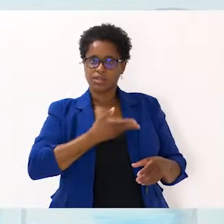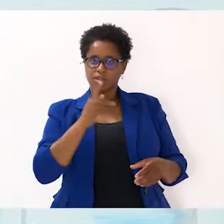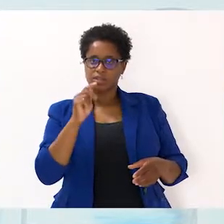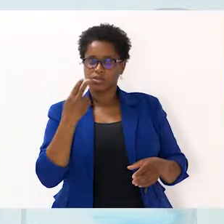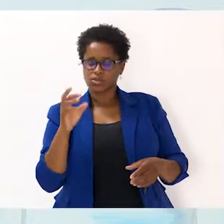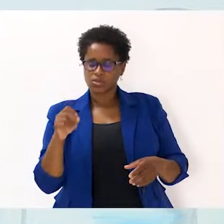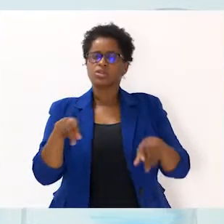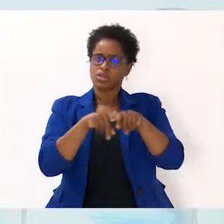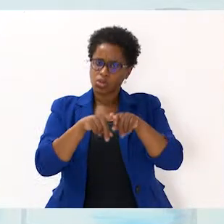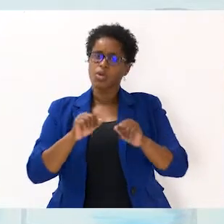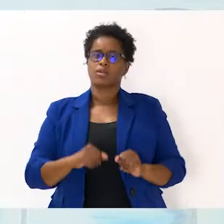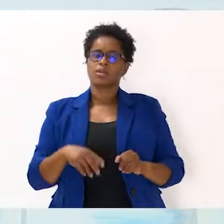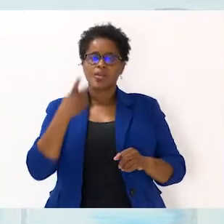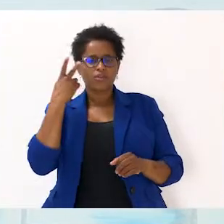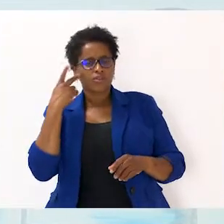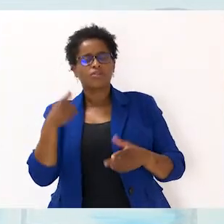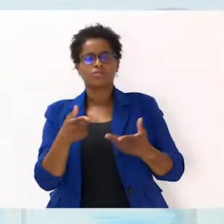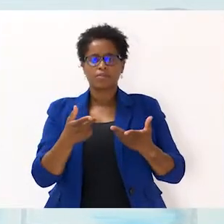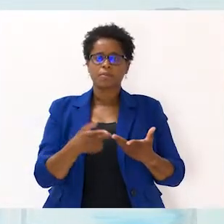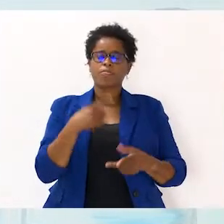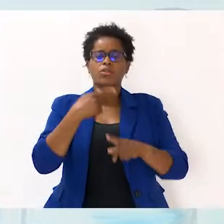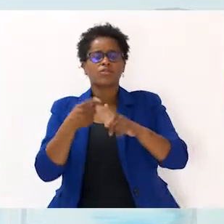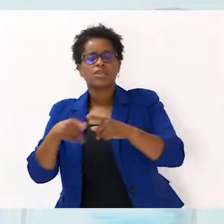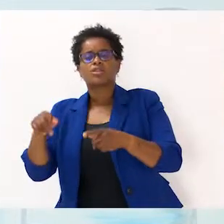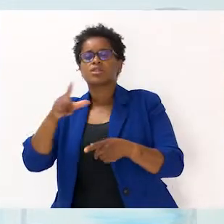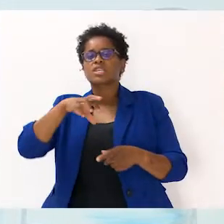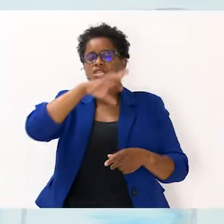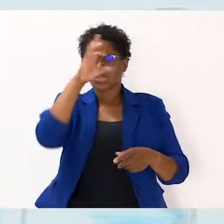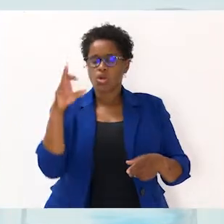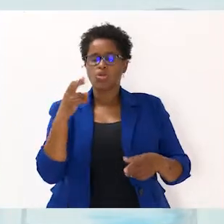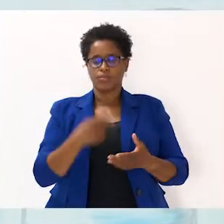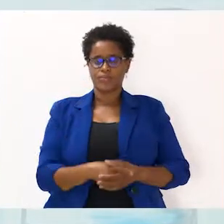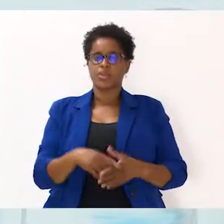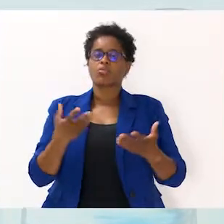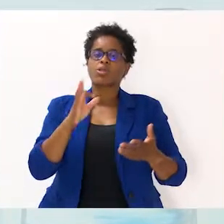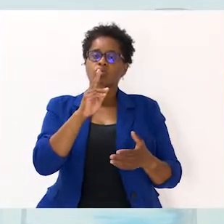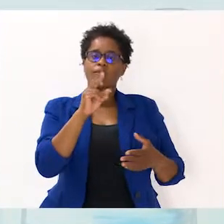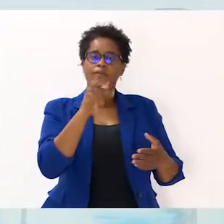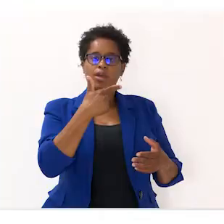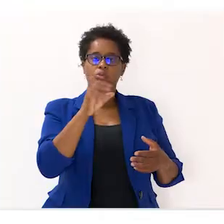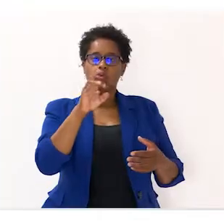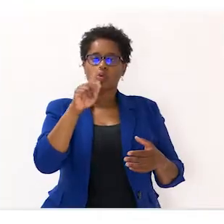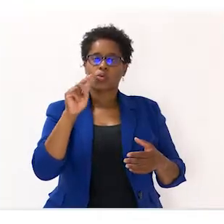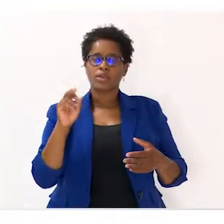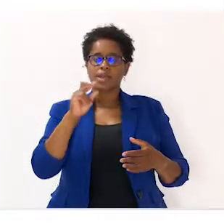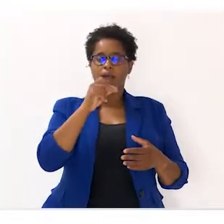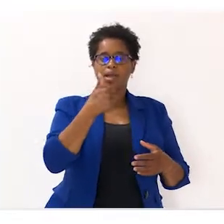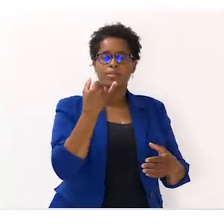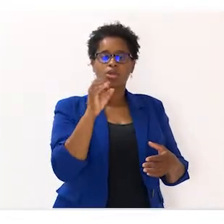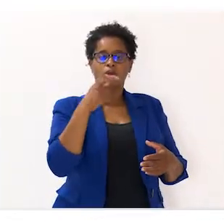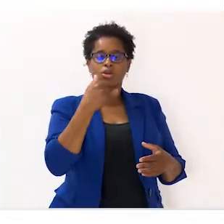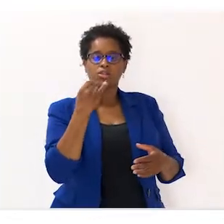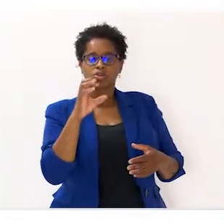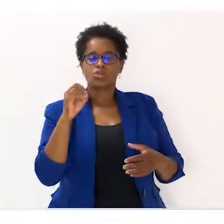indivíduos da mesma espécie que habitam uma determinada região. E quanto aos fatores abióticos, nós temos o